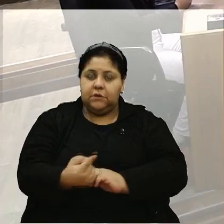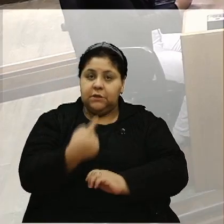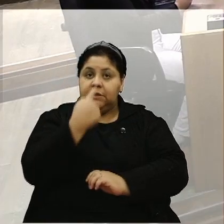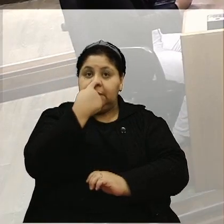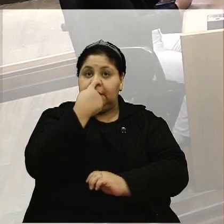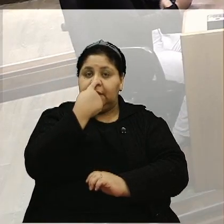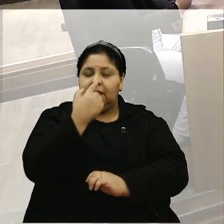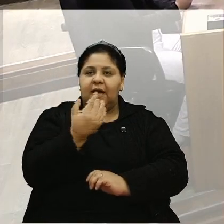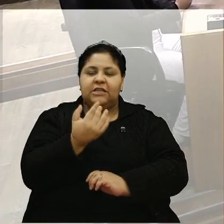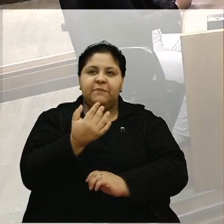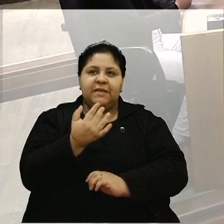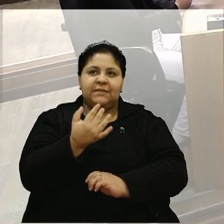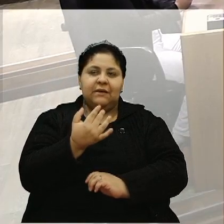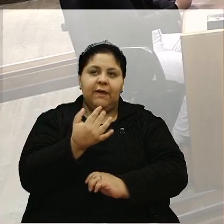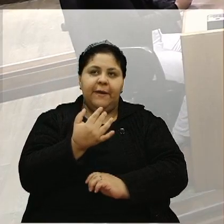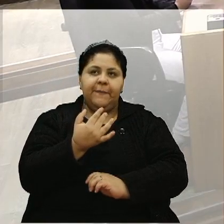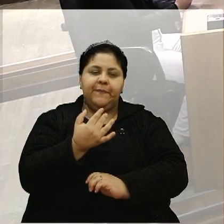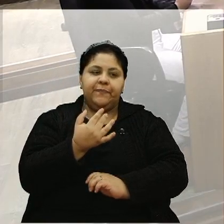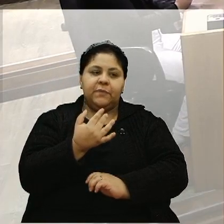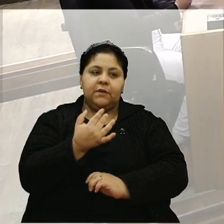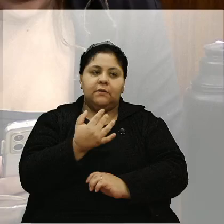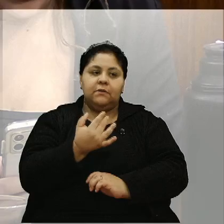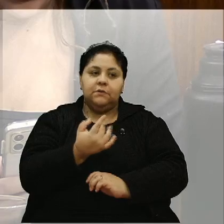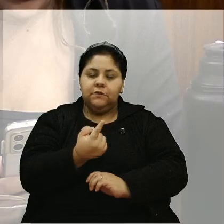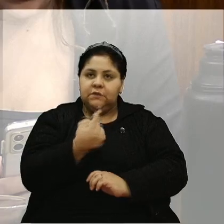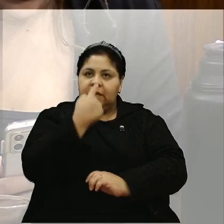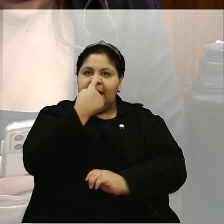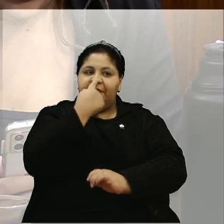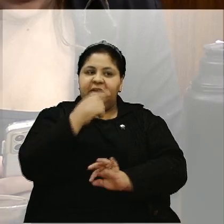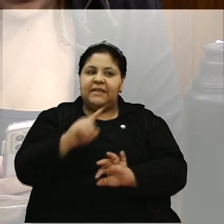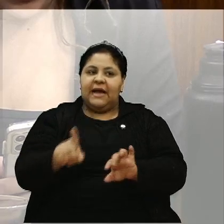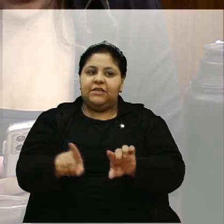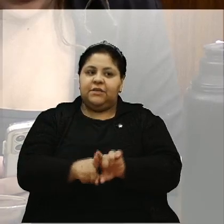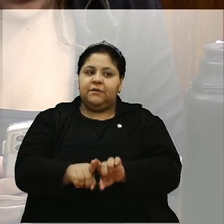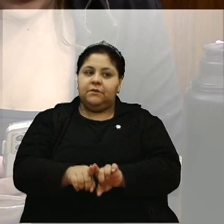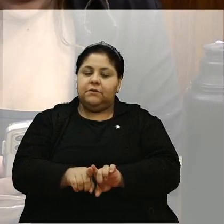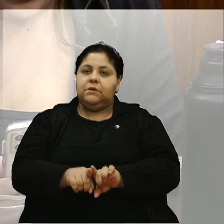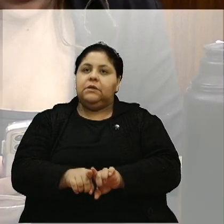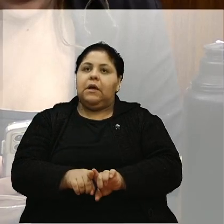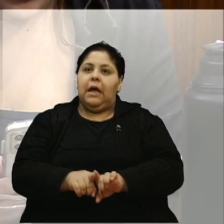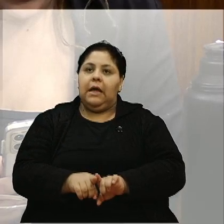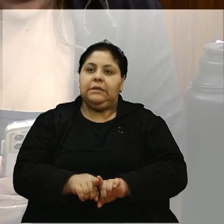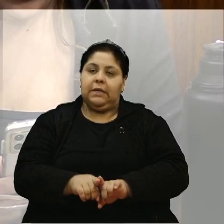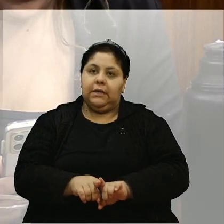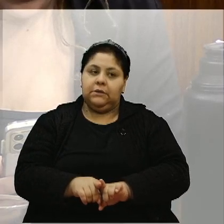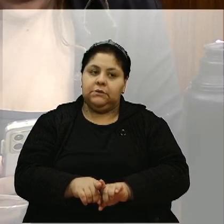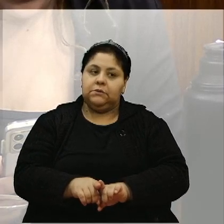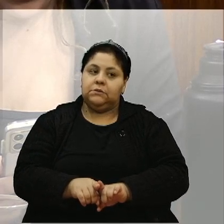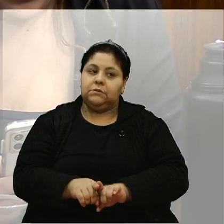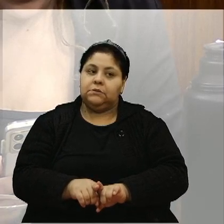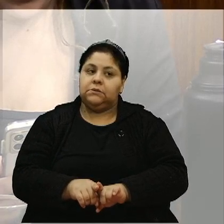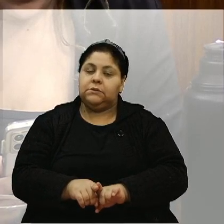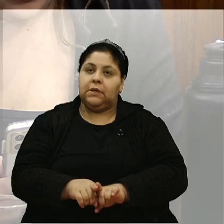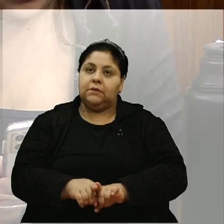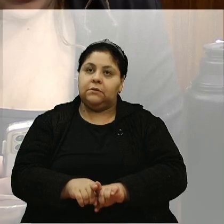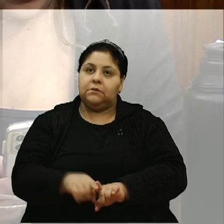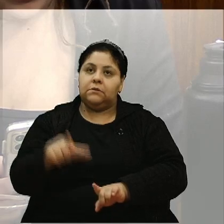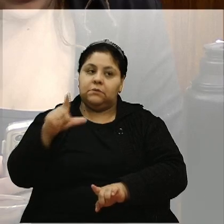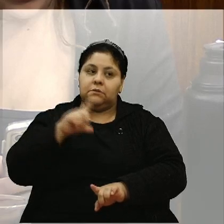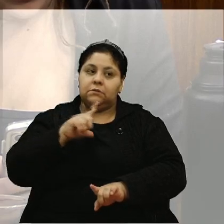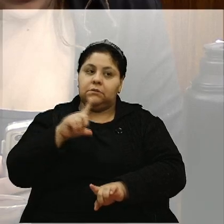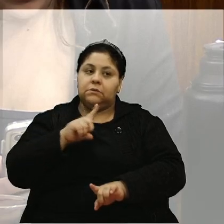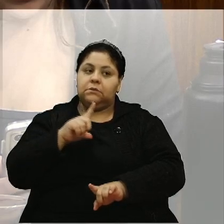amizade, mas acho que é um tema importante. Eu acho, de fato, que há de se encontrar